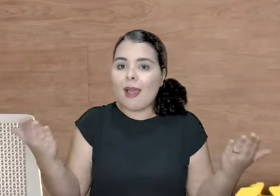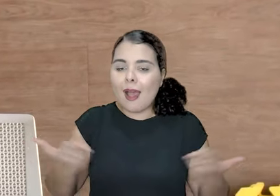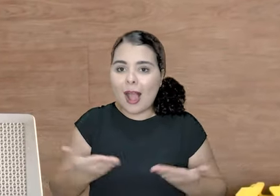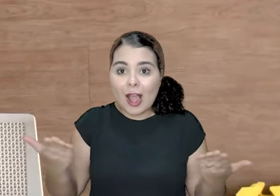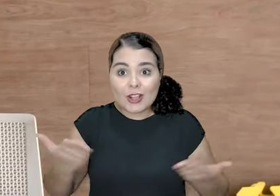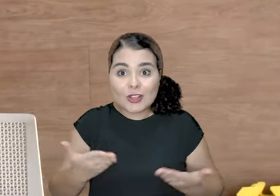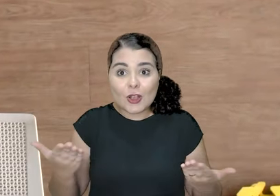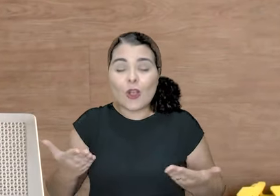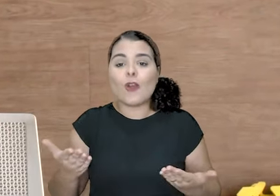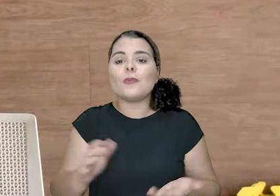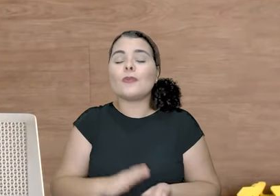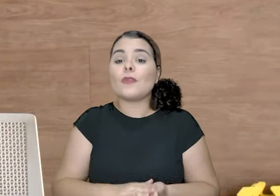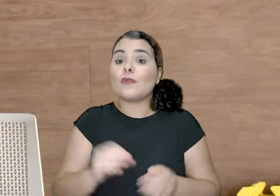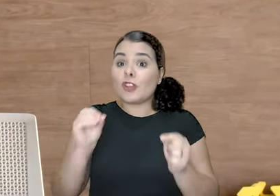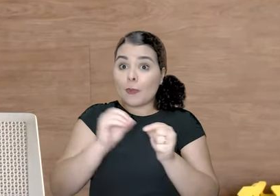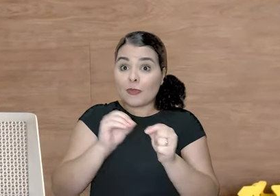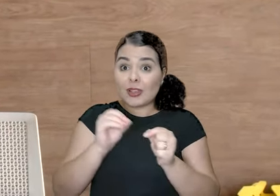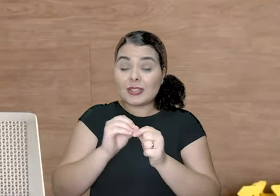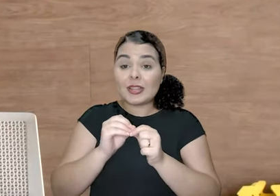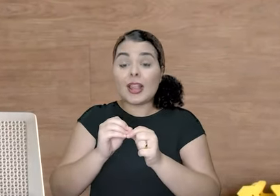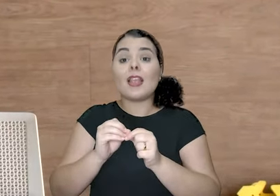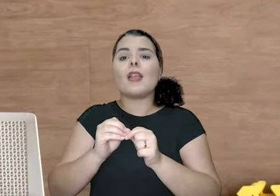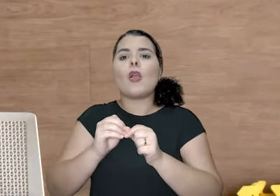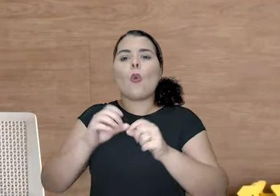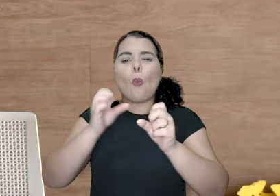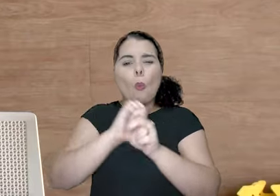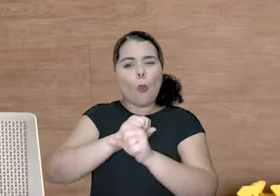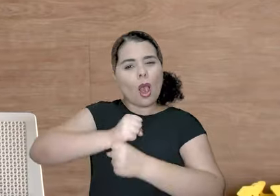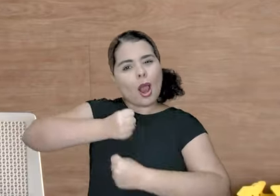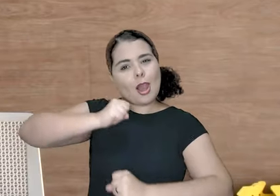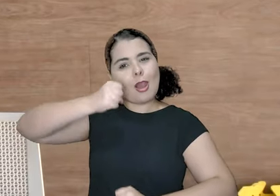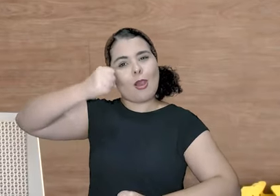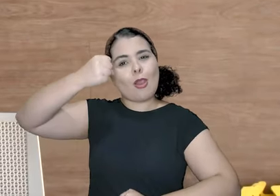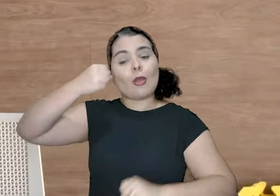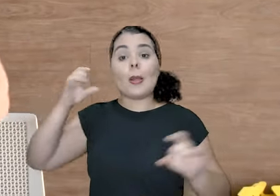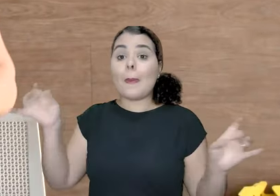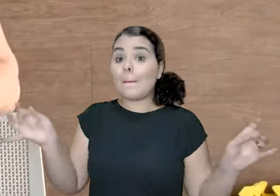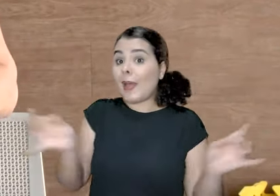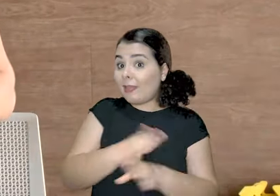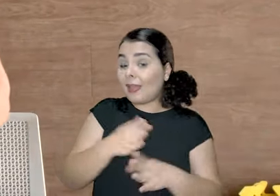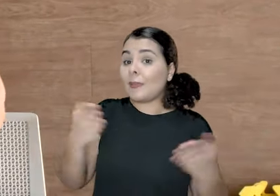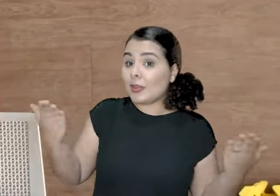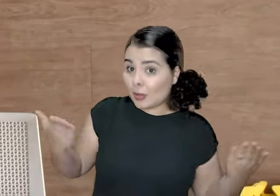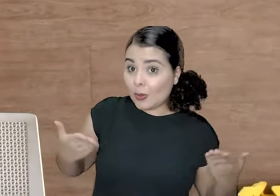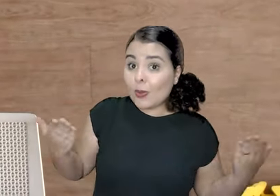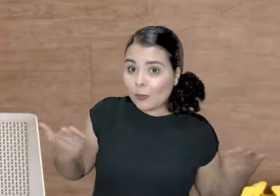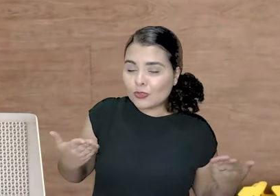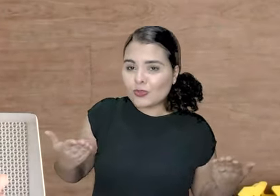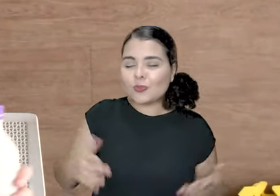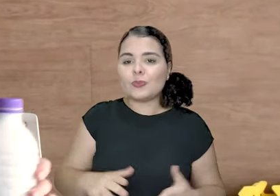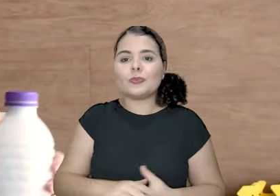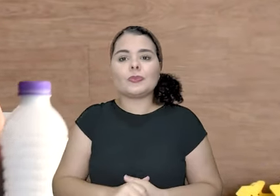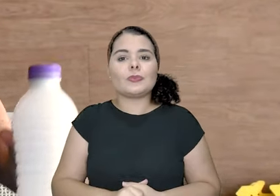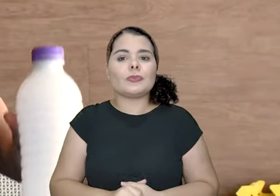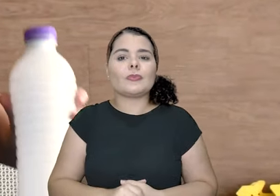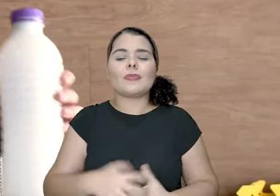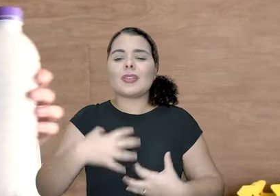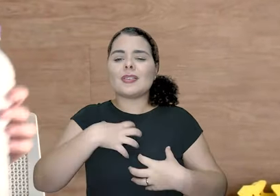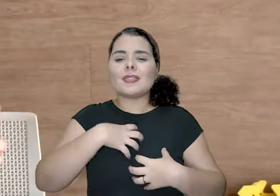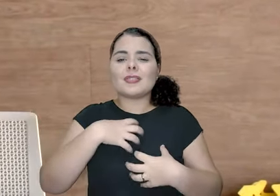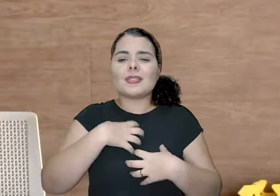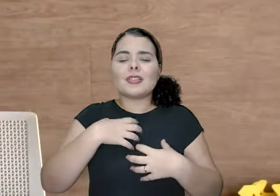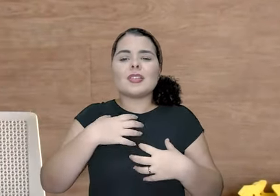vídeo do alongamento para a gente terminar por hoje com